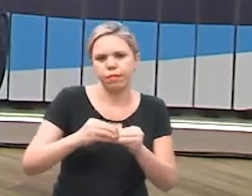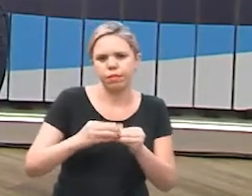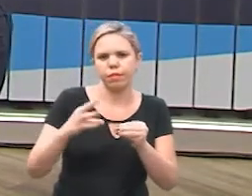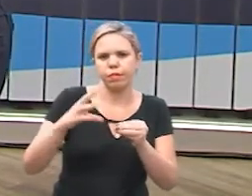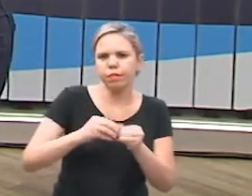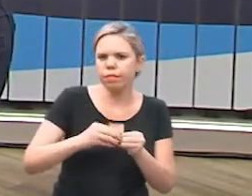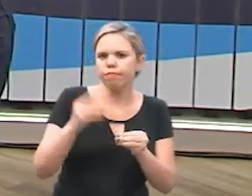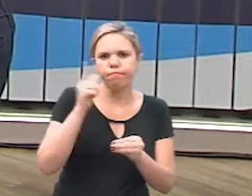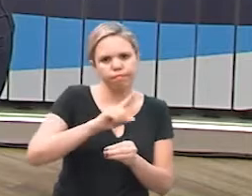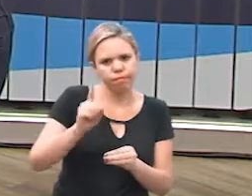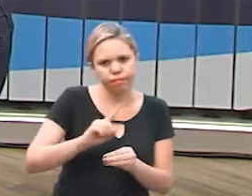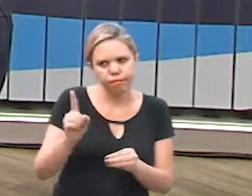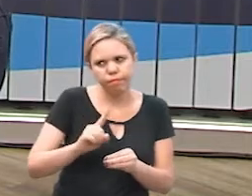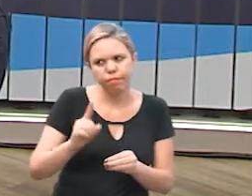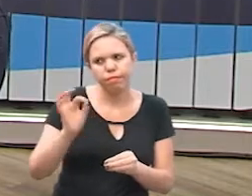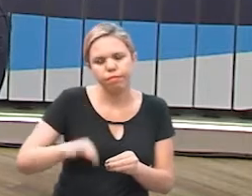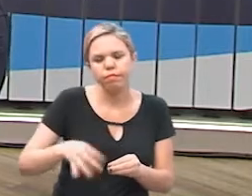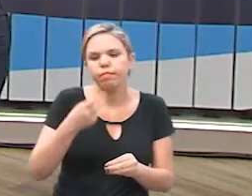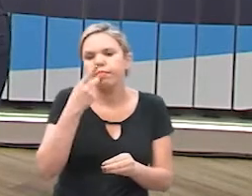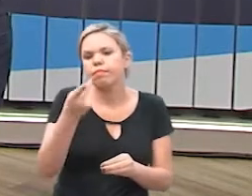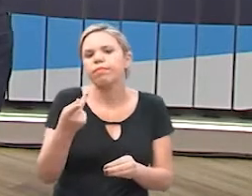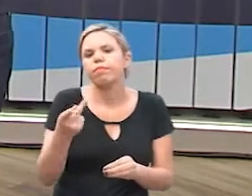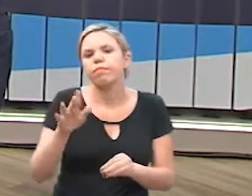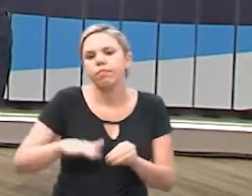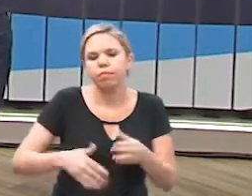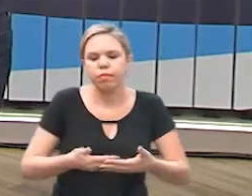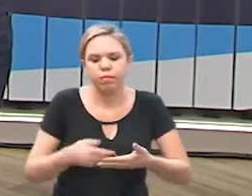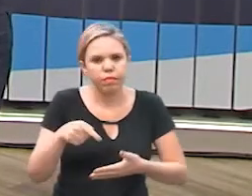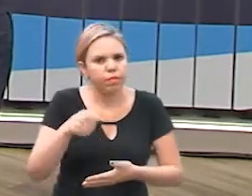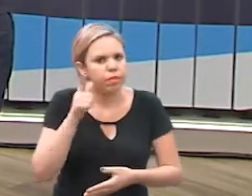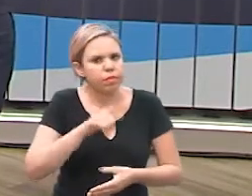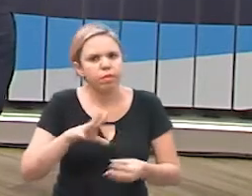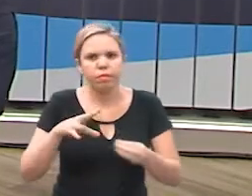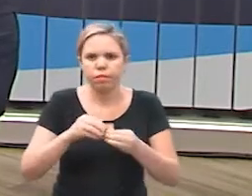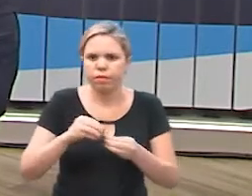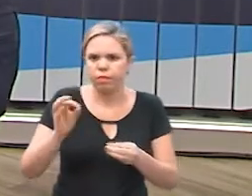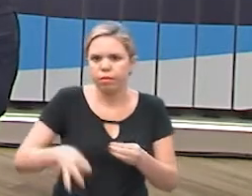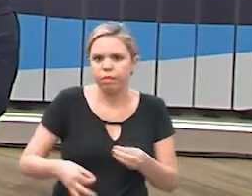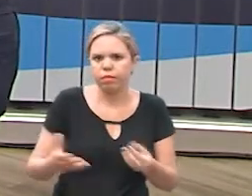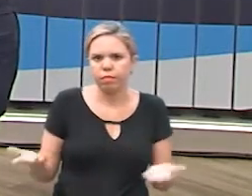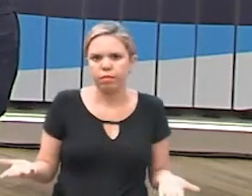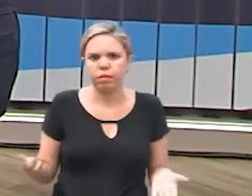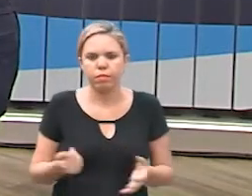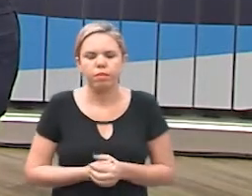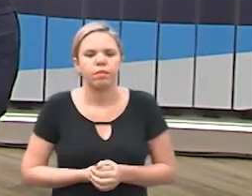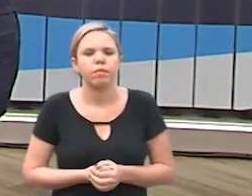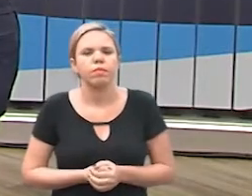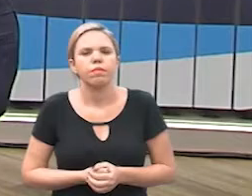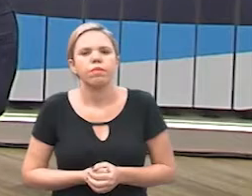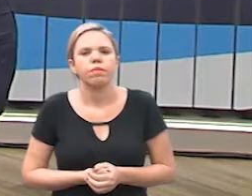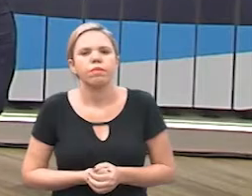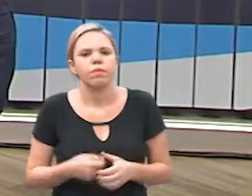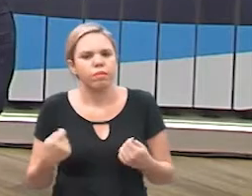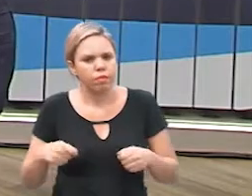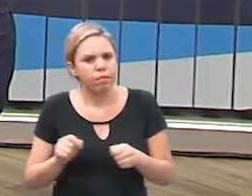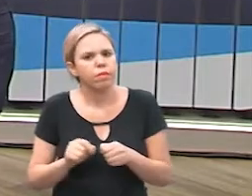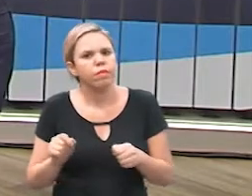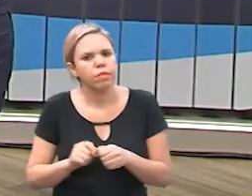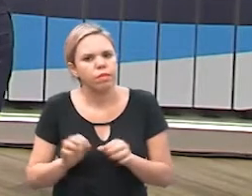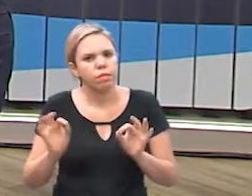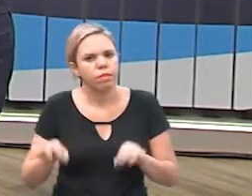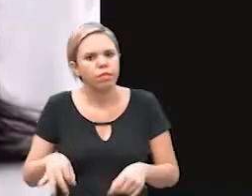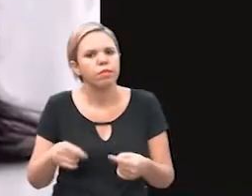estou falando corretamente, né? Às vezes o bebê não faz a pega correta. Ele precisa fazer a